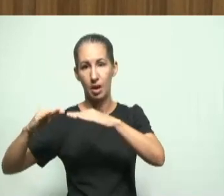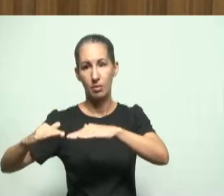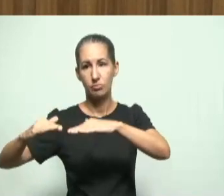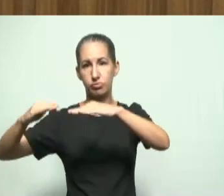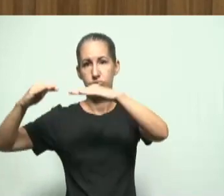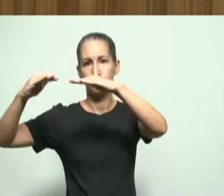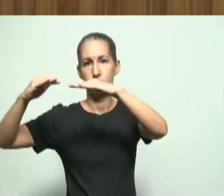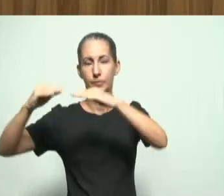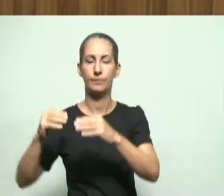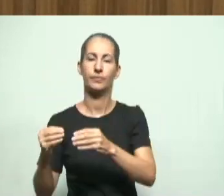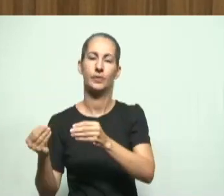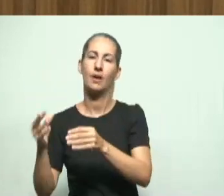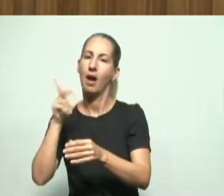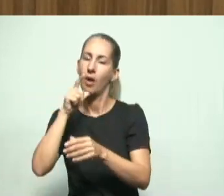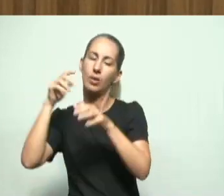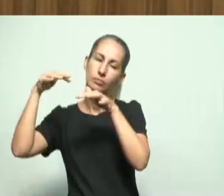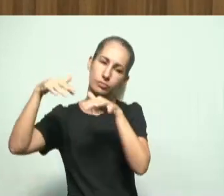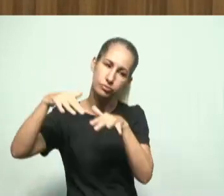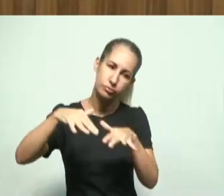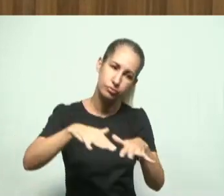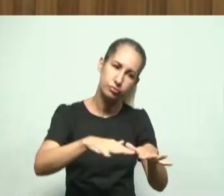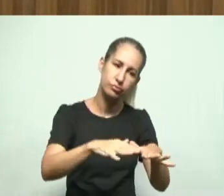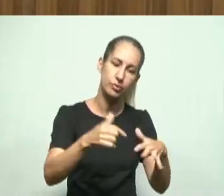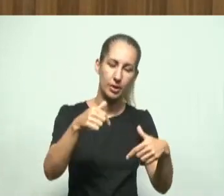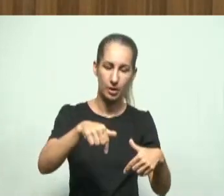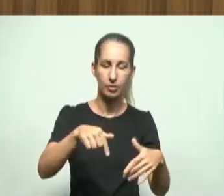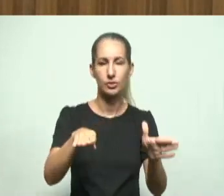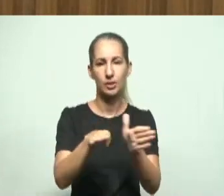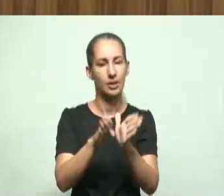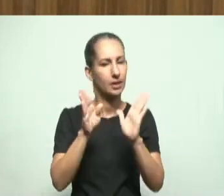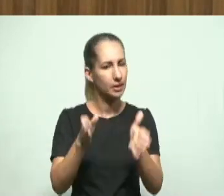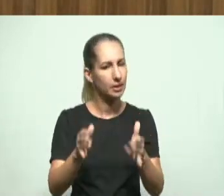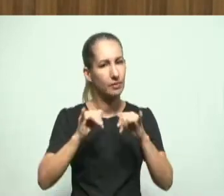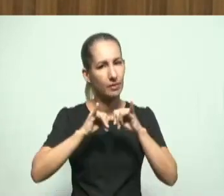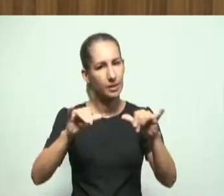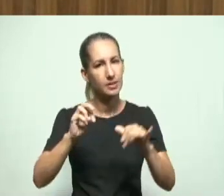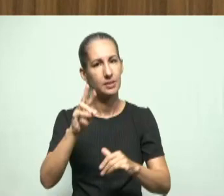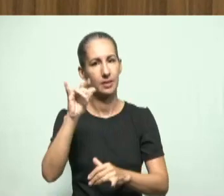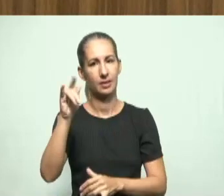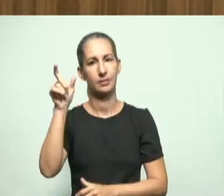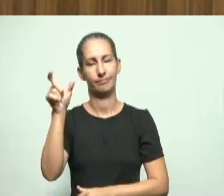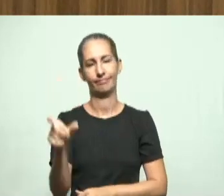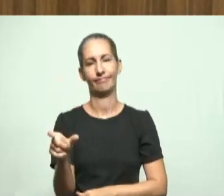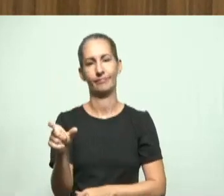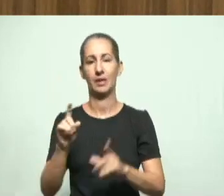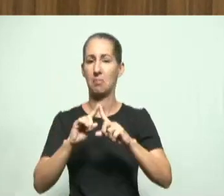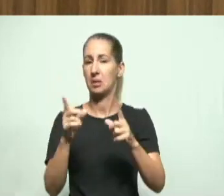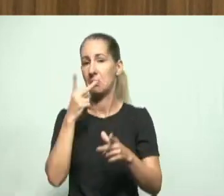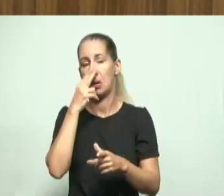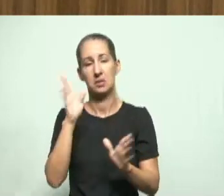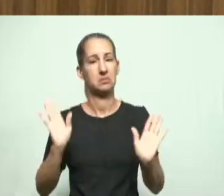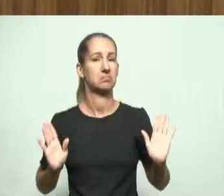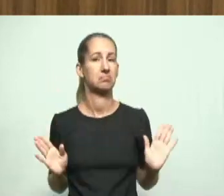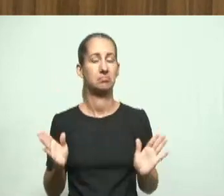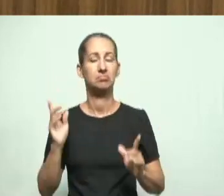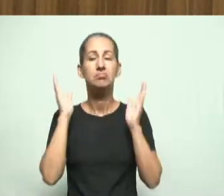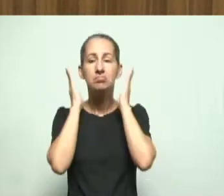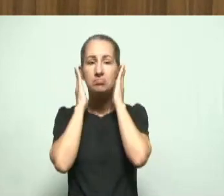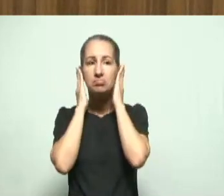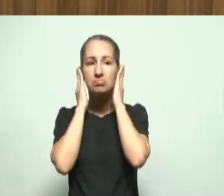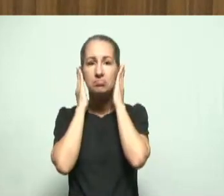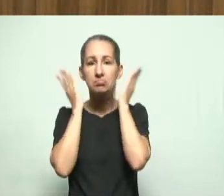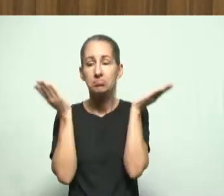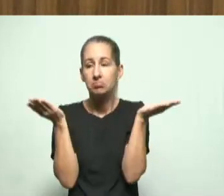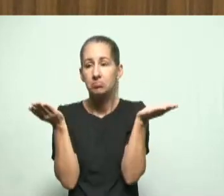passar para outra lagoa, precisa desse canal. Desde que eu entrei aqui nessa Câmara, venho falar desse canal do Sarney, mas parece que estão com os ouvidos